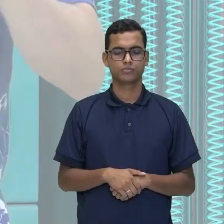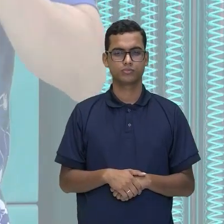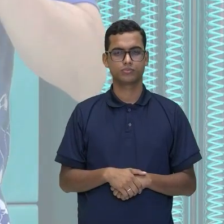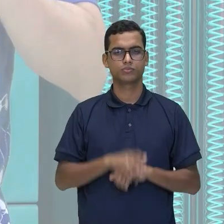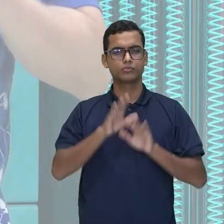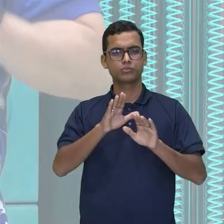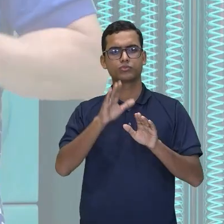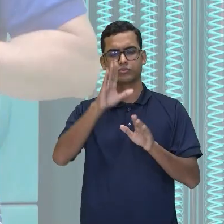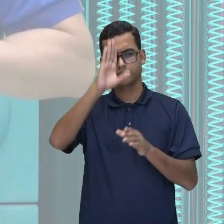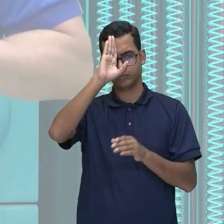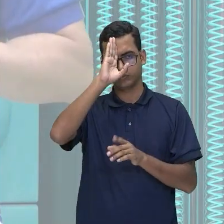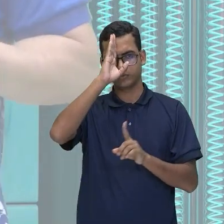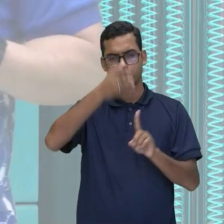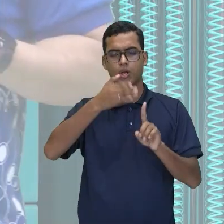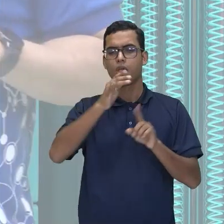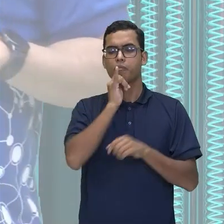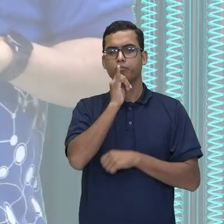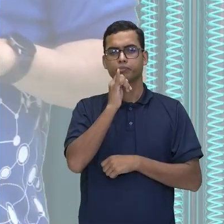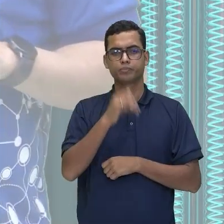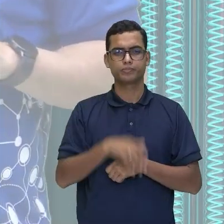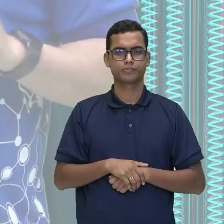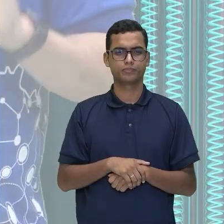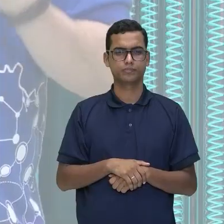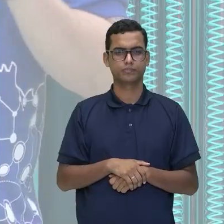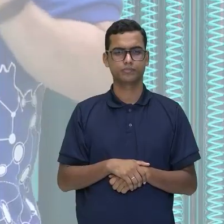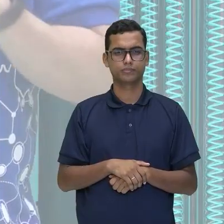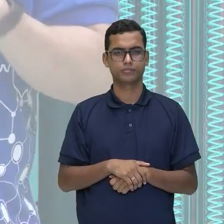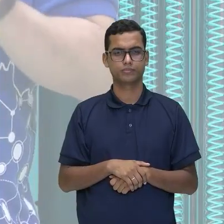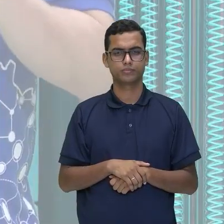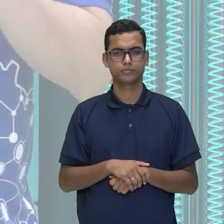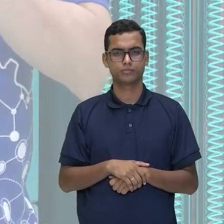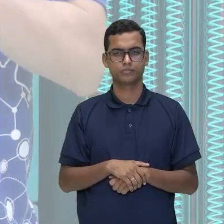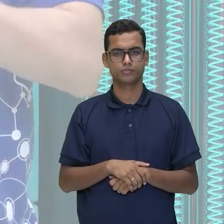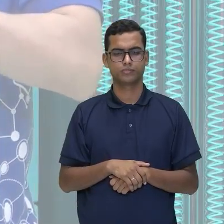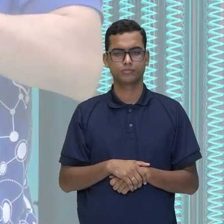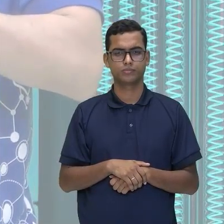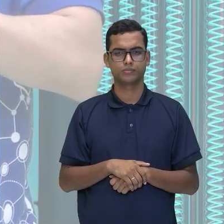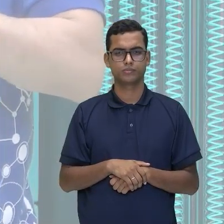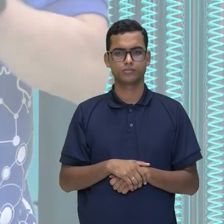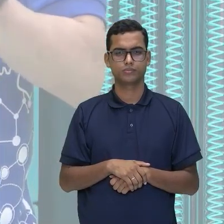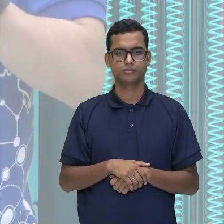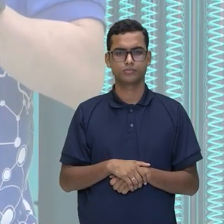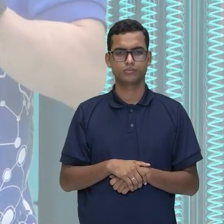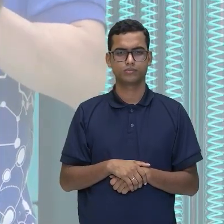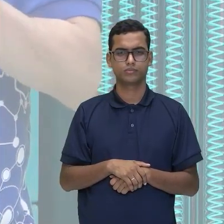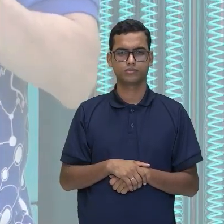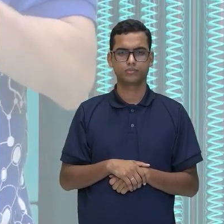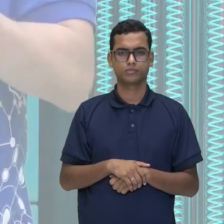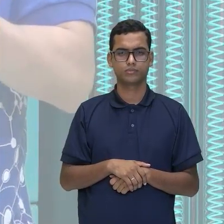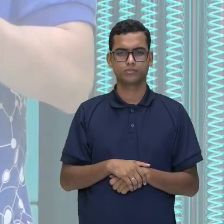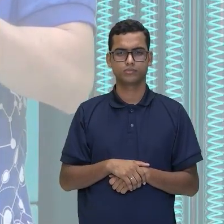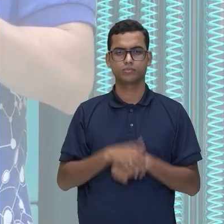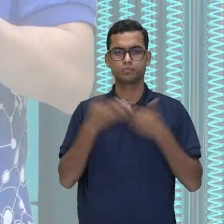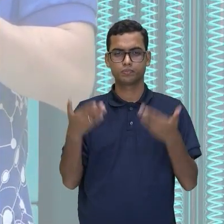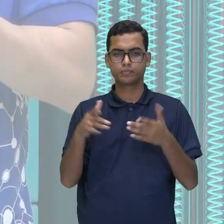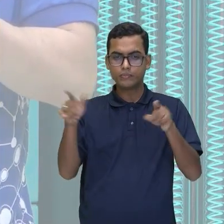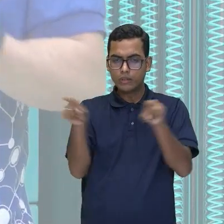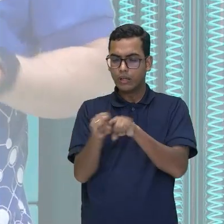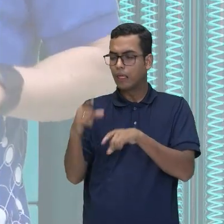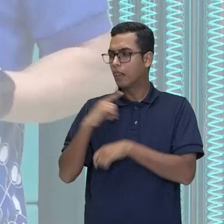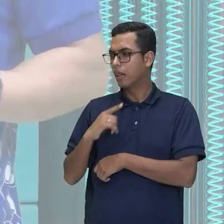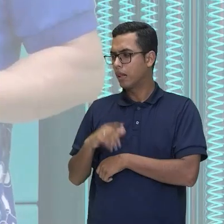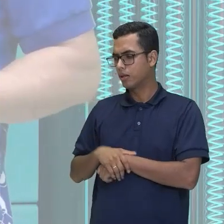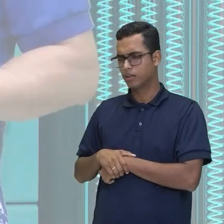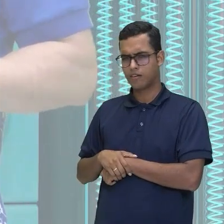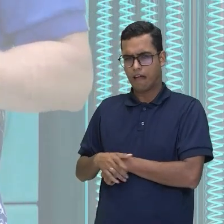necessariamente diretamente a esse local. It can get cold there. Pode ficar frio lá. Lá onde? Então, repare que não está bem definido.